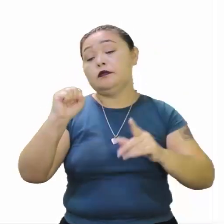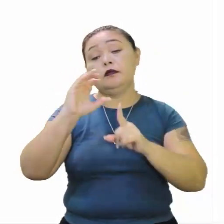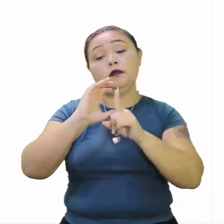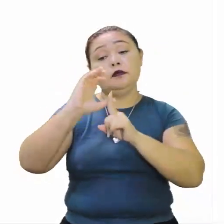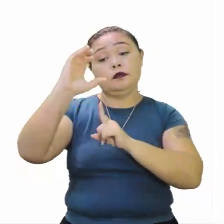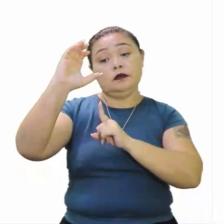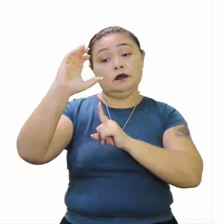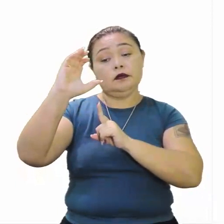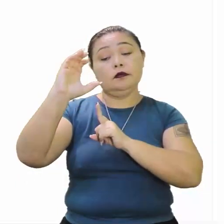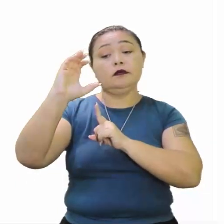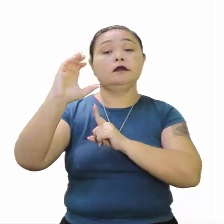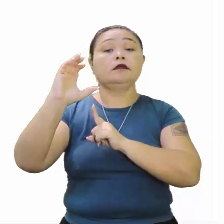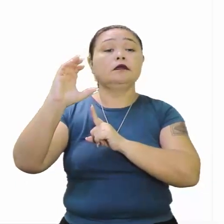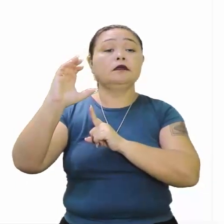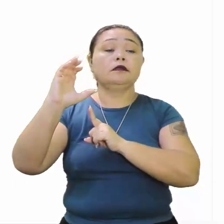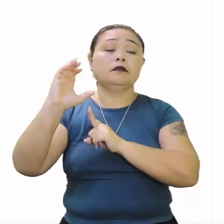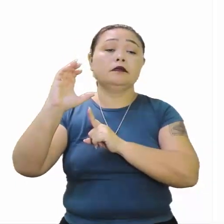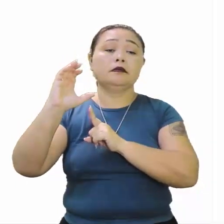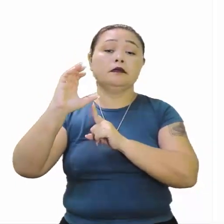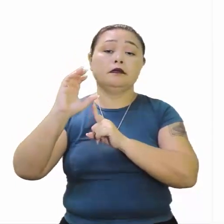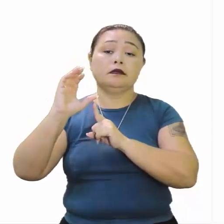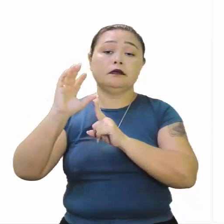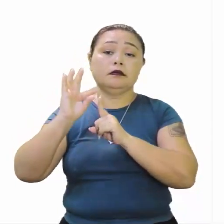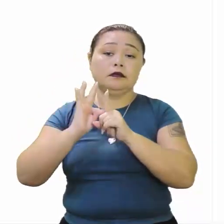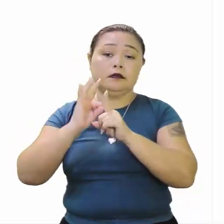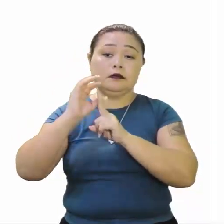1538 graus.